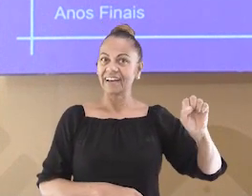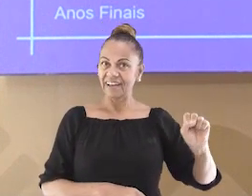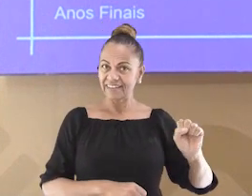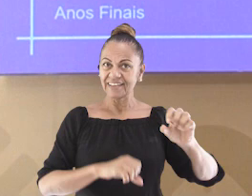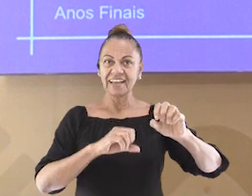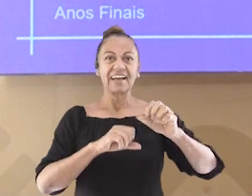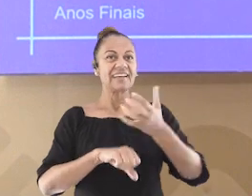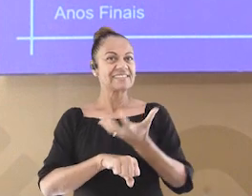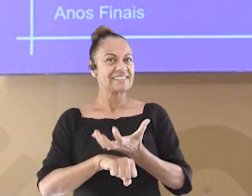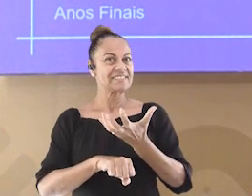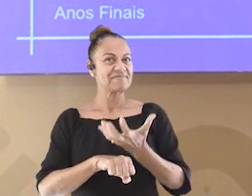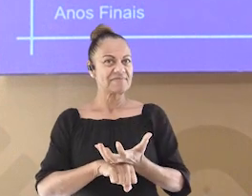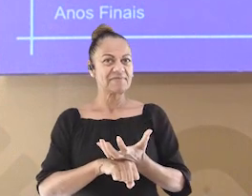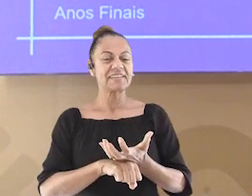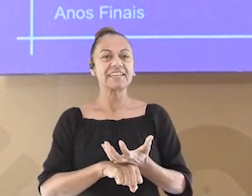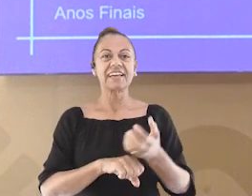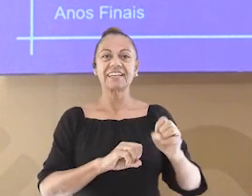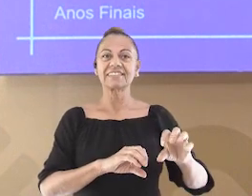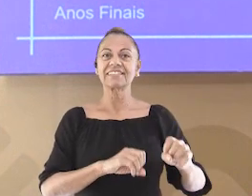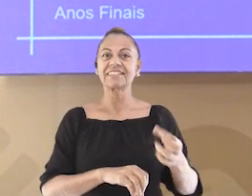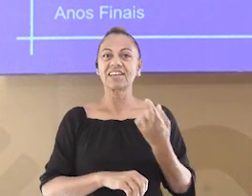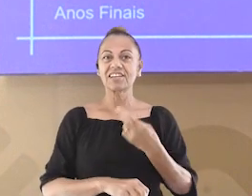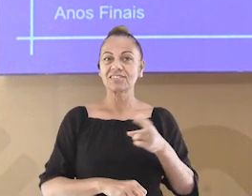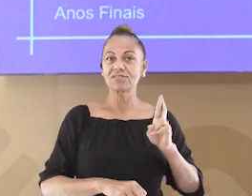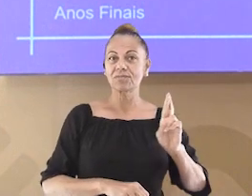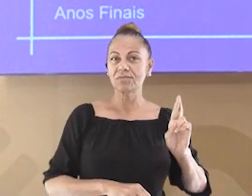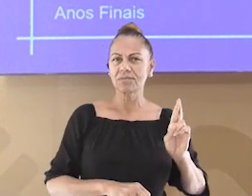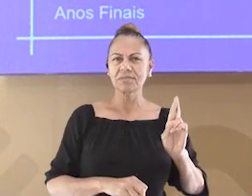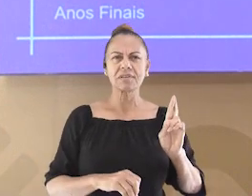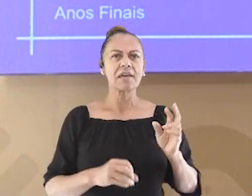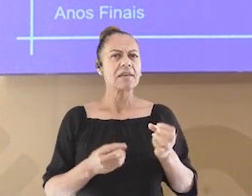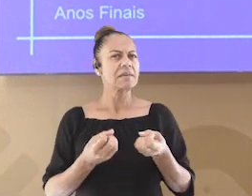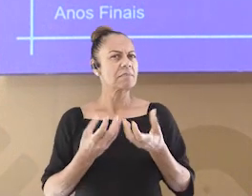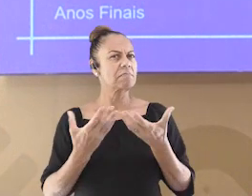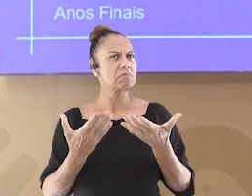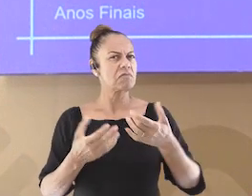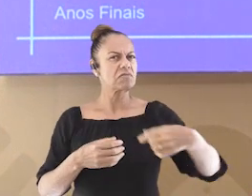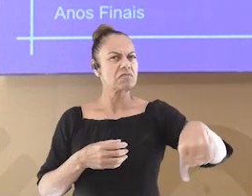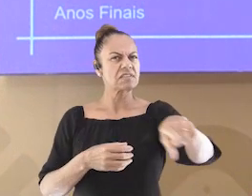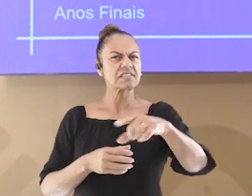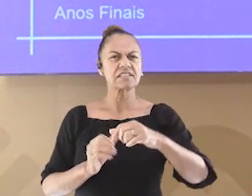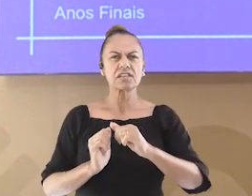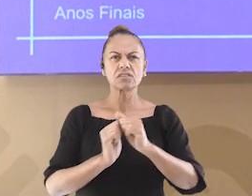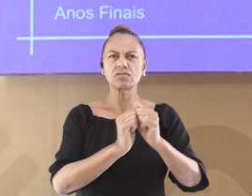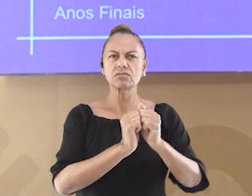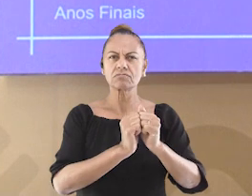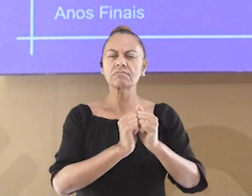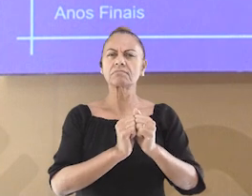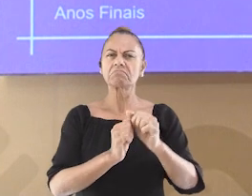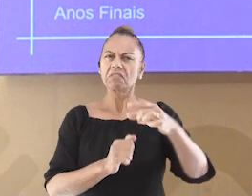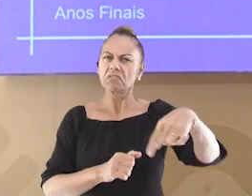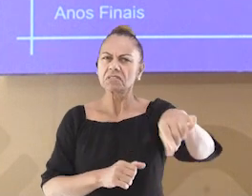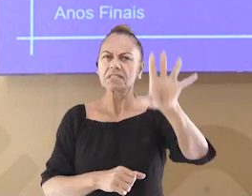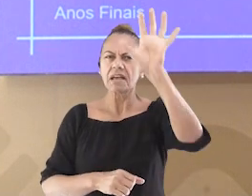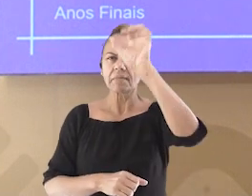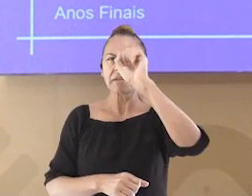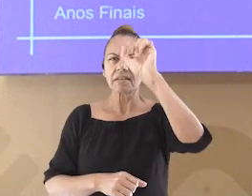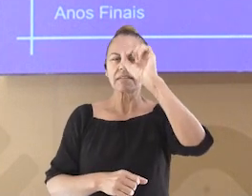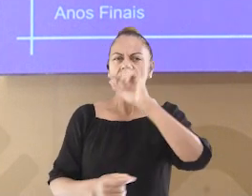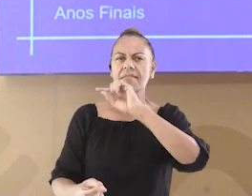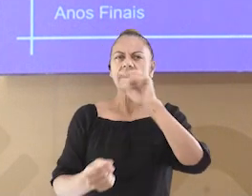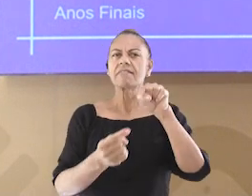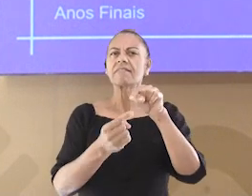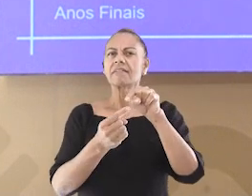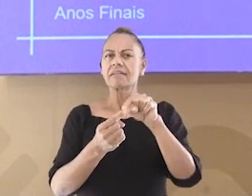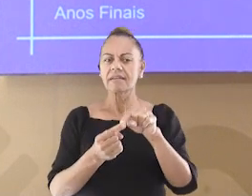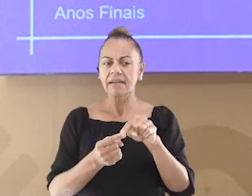religioso. Muito bom estar aqui com você para junto aprendermos a identificar crenças e valores